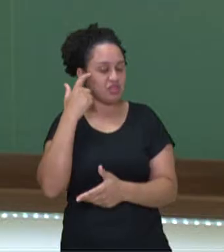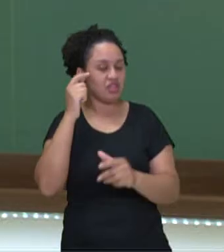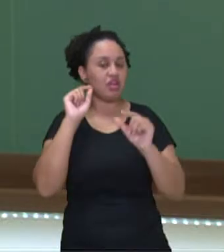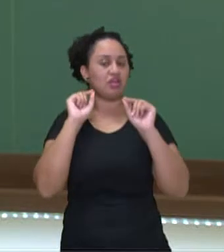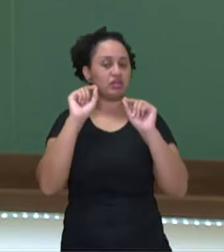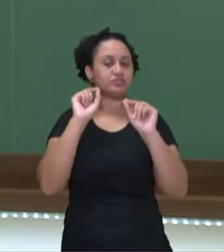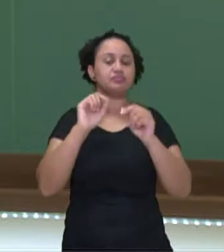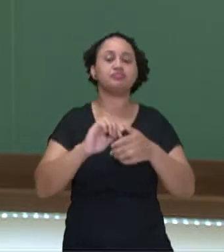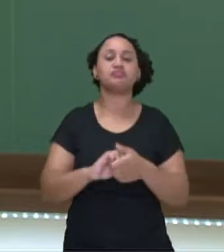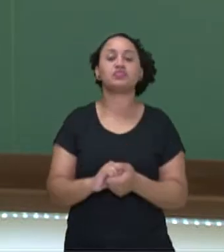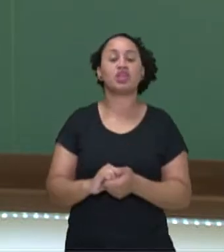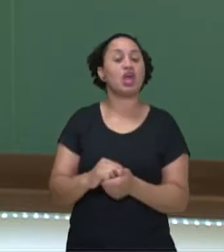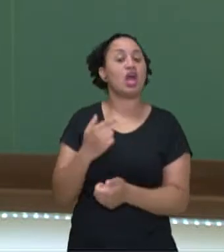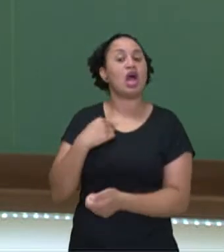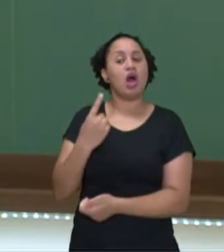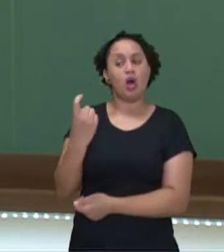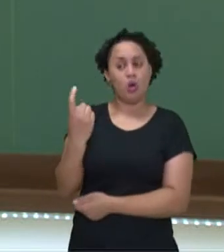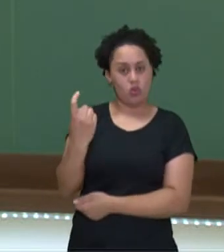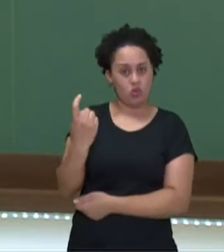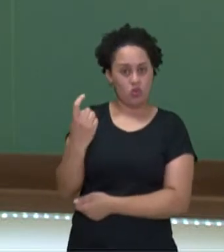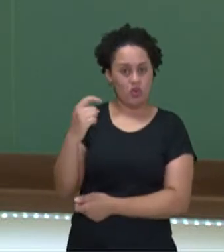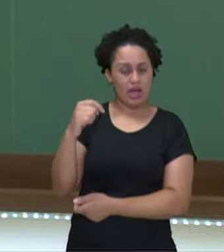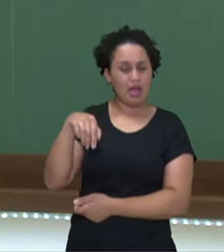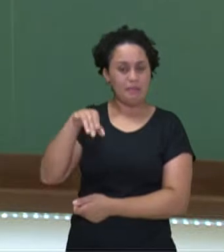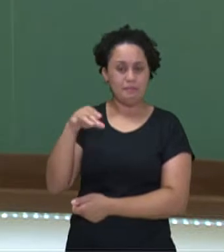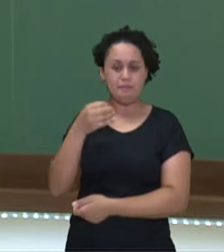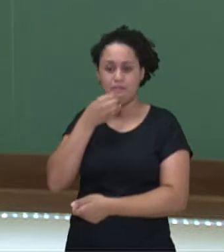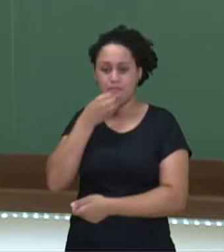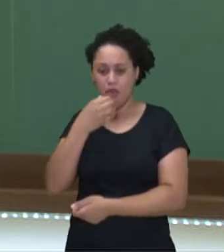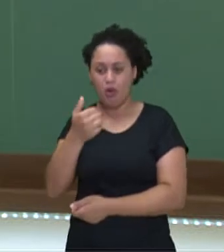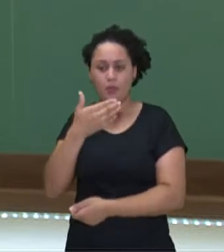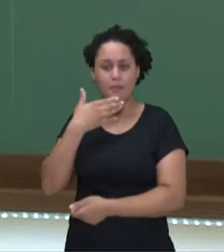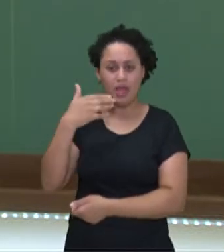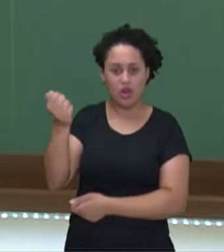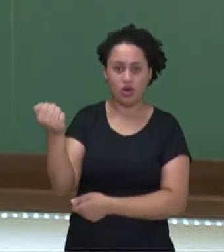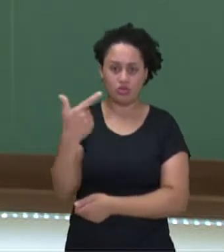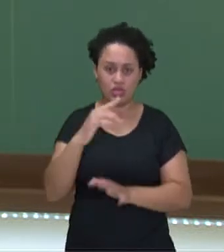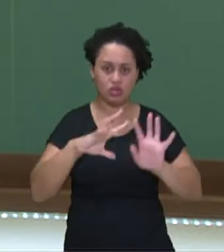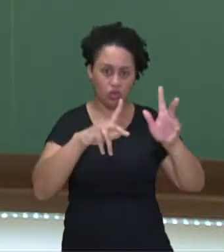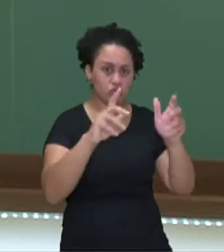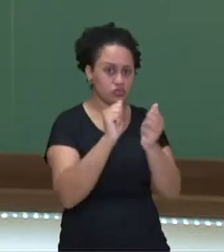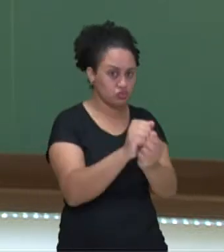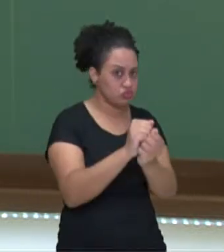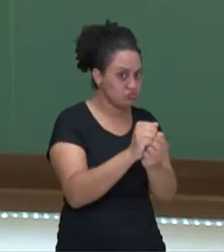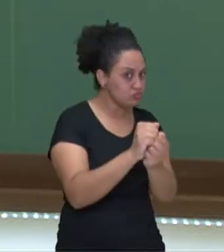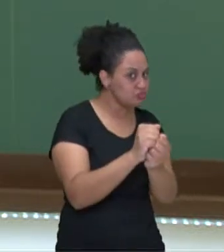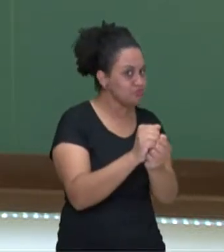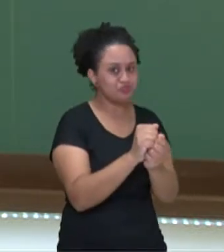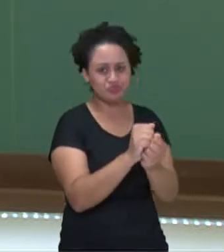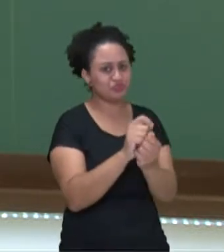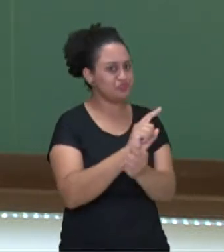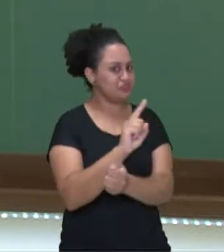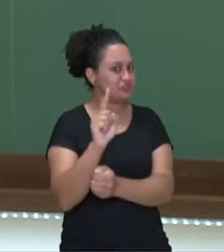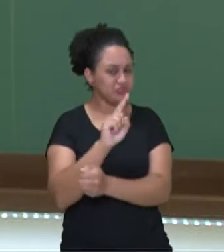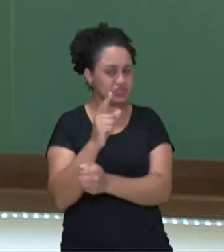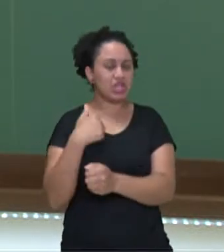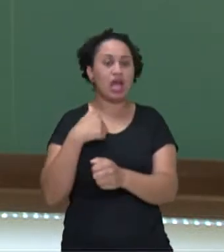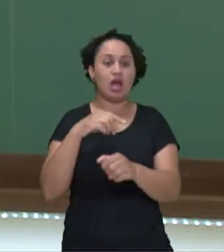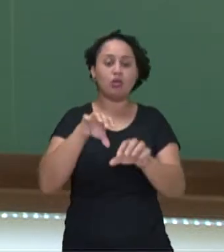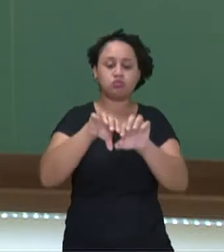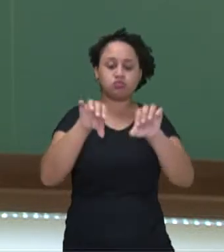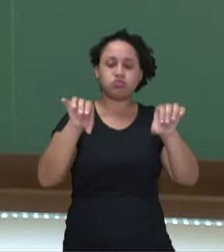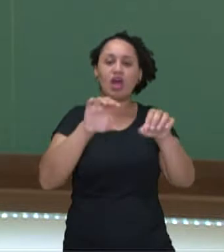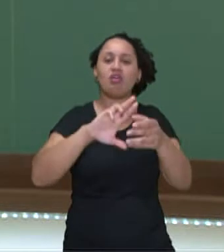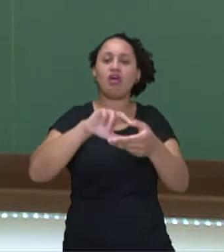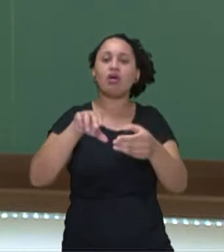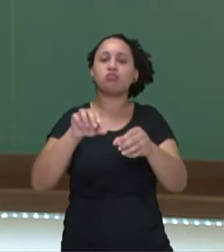daquela frase: nenhum de nós é tão bom quanto todos nós juntos. Quebrar uma caixa inteira de